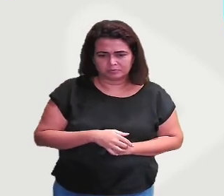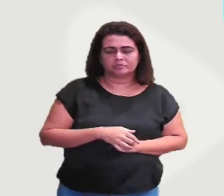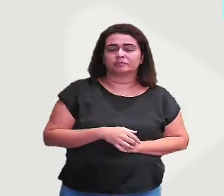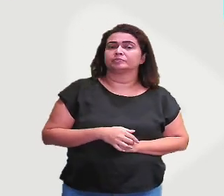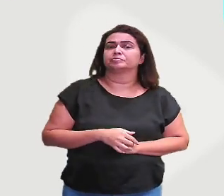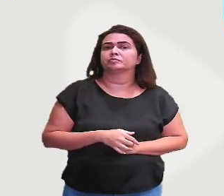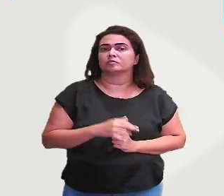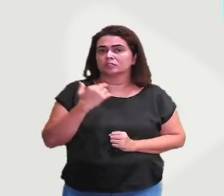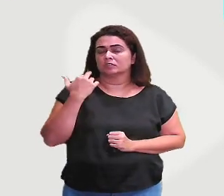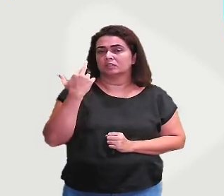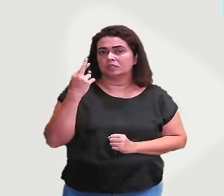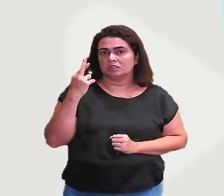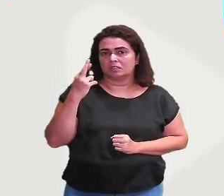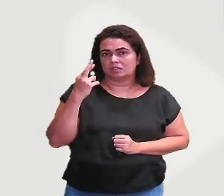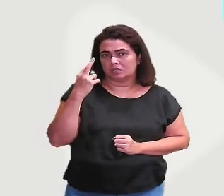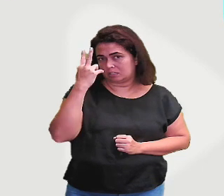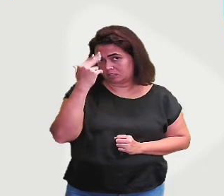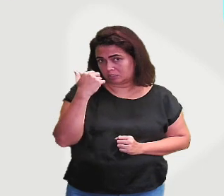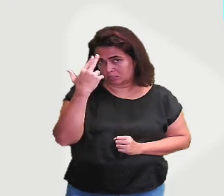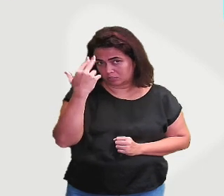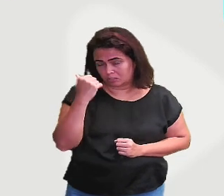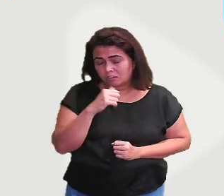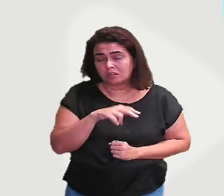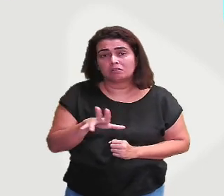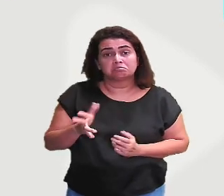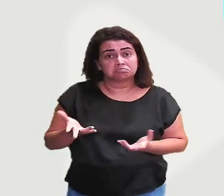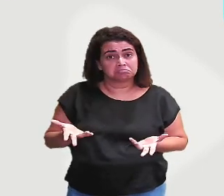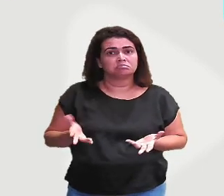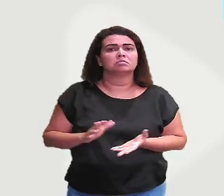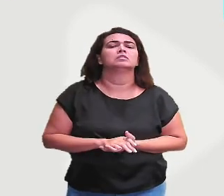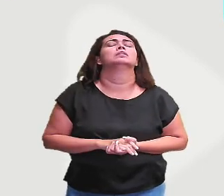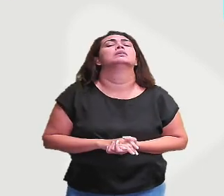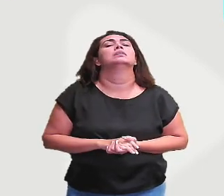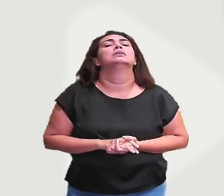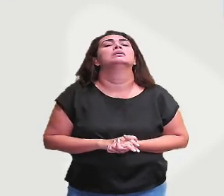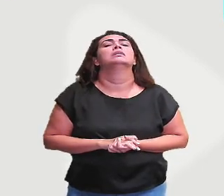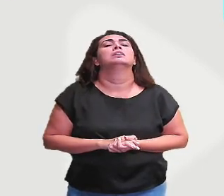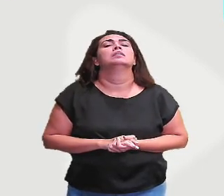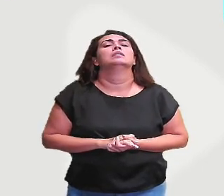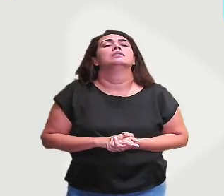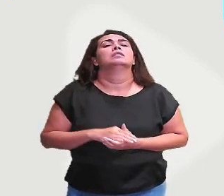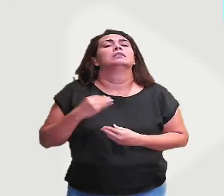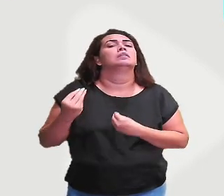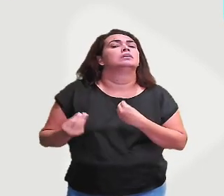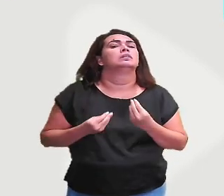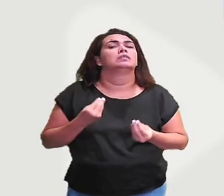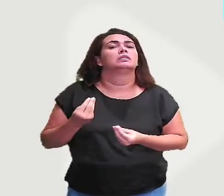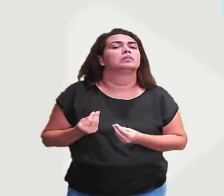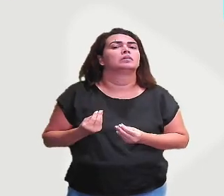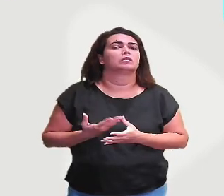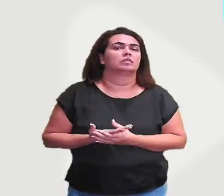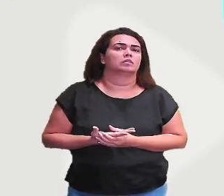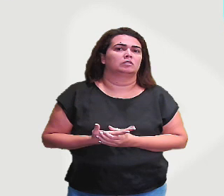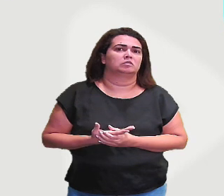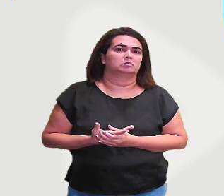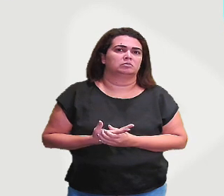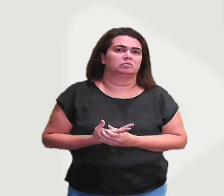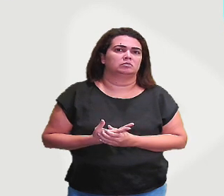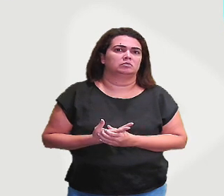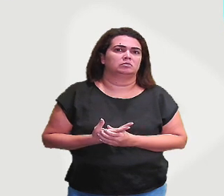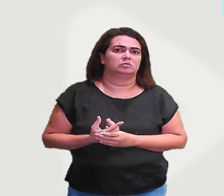país produz e dividir para a população, então fica com uma renda per capita entre 5 e 8 mil